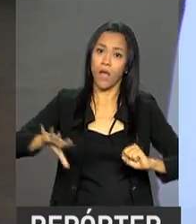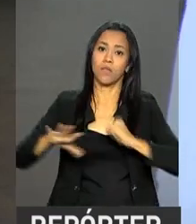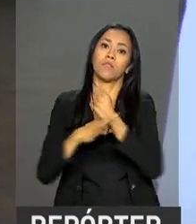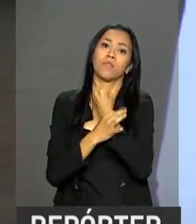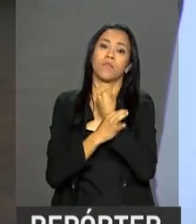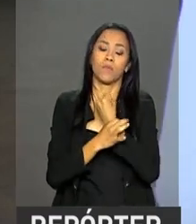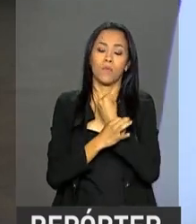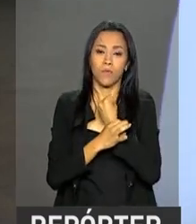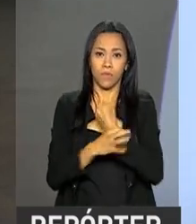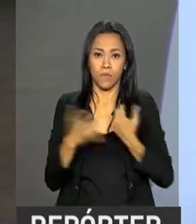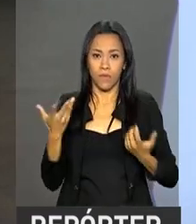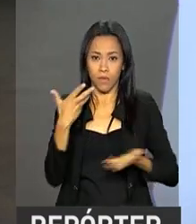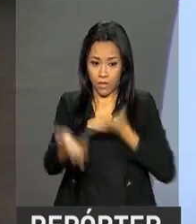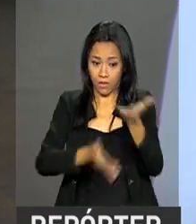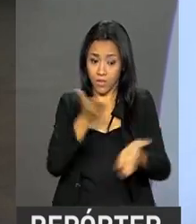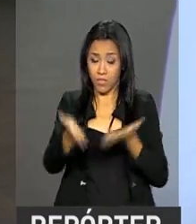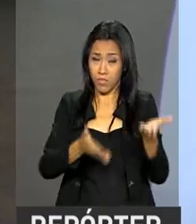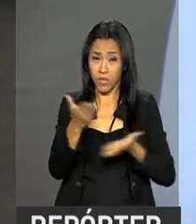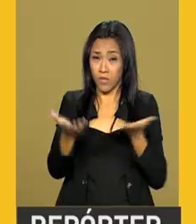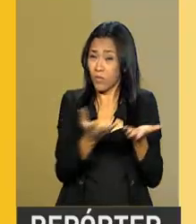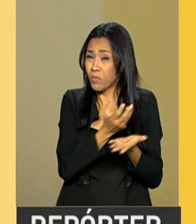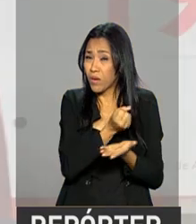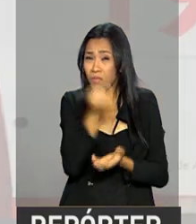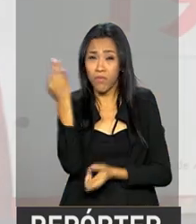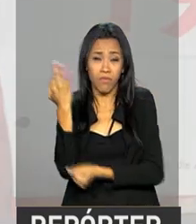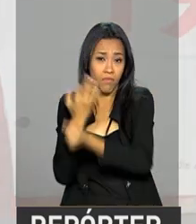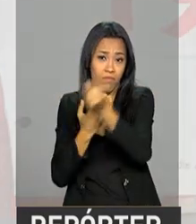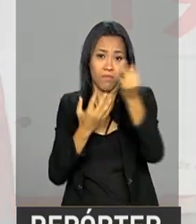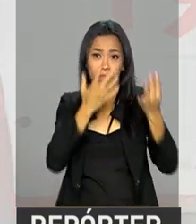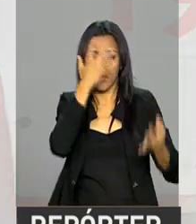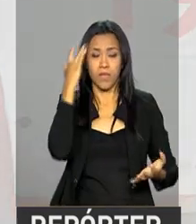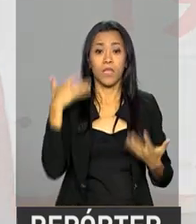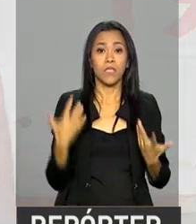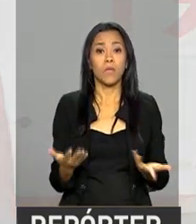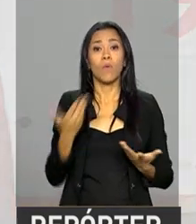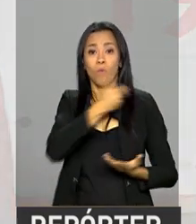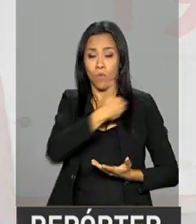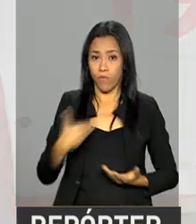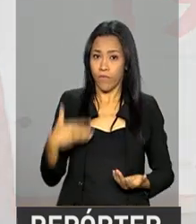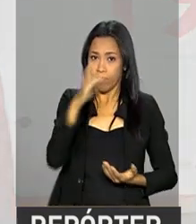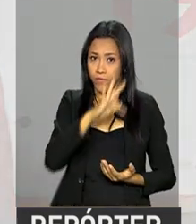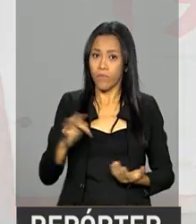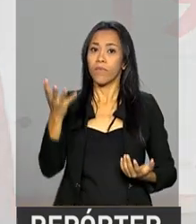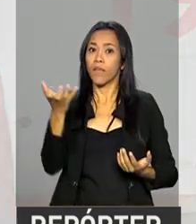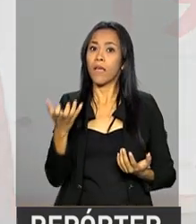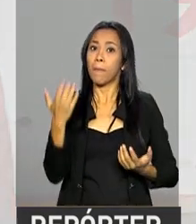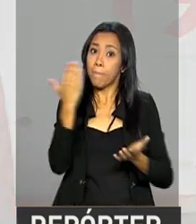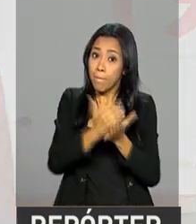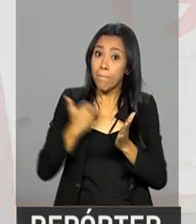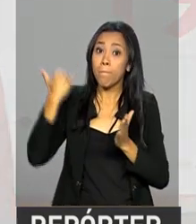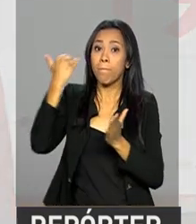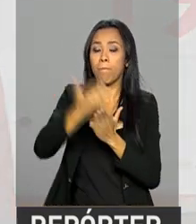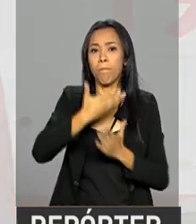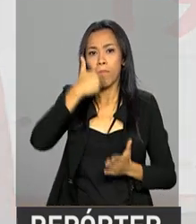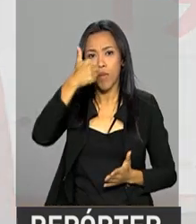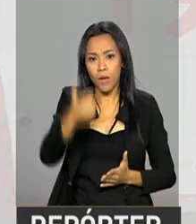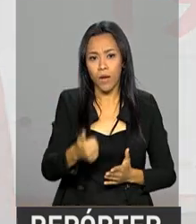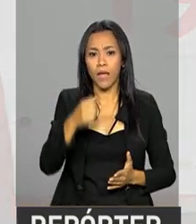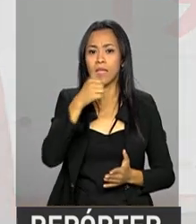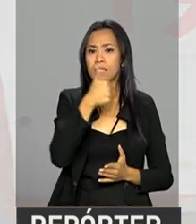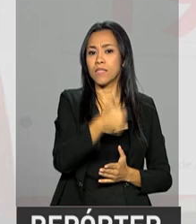168 milhões de brasileiros o governo federal quer ampliar e qualificar o atendimento do samu em